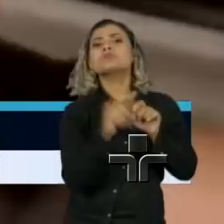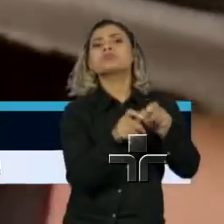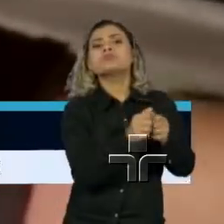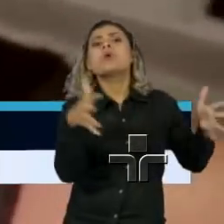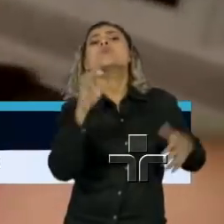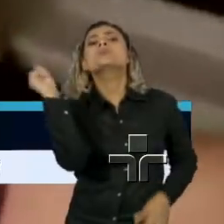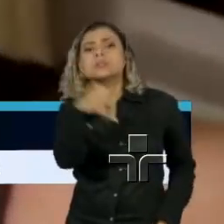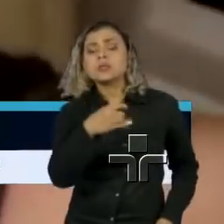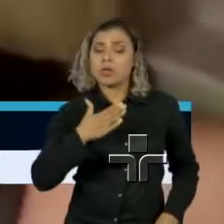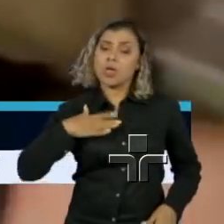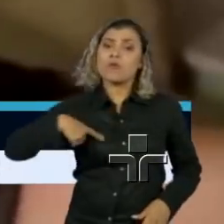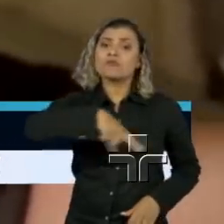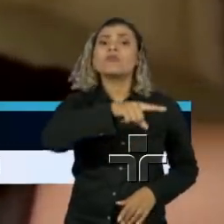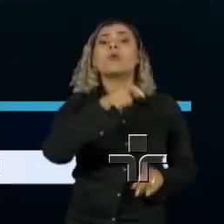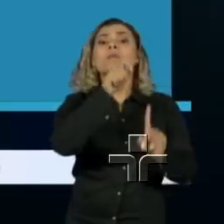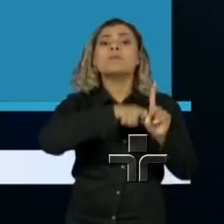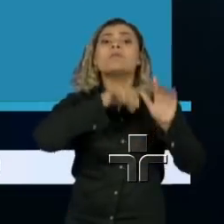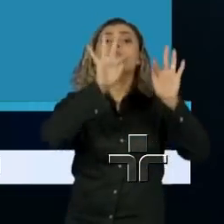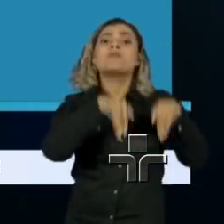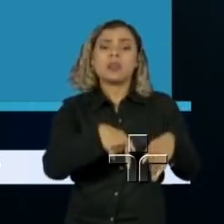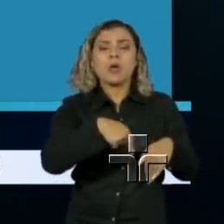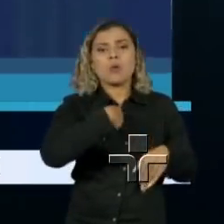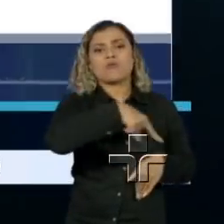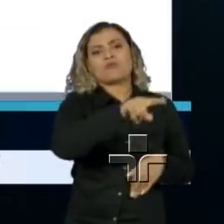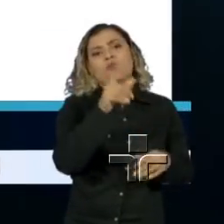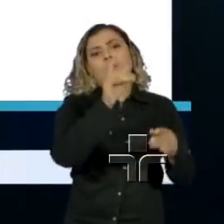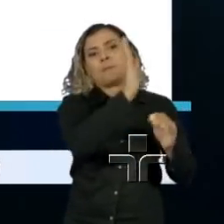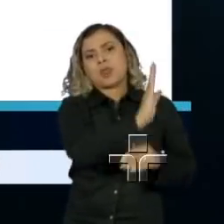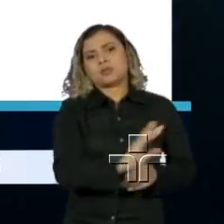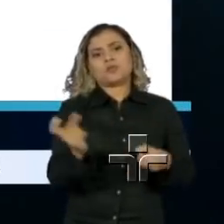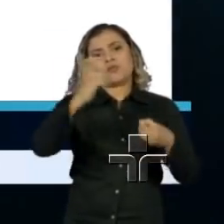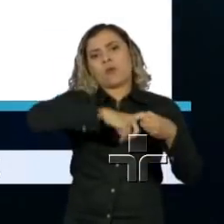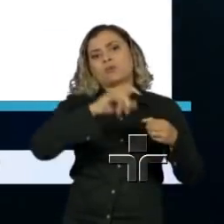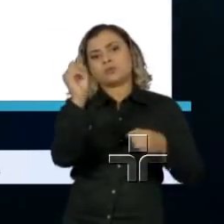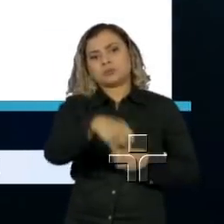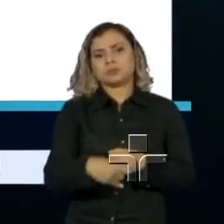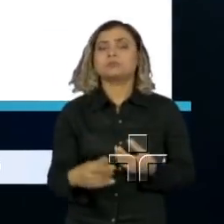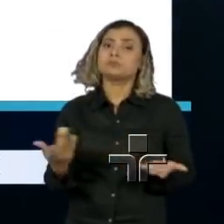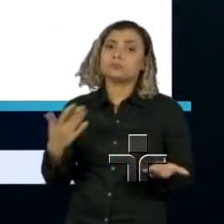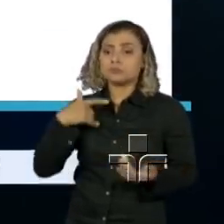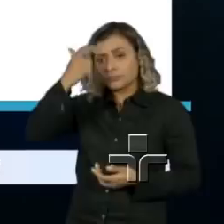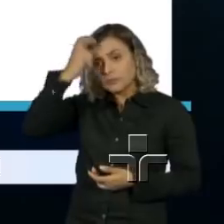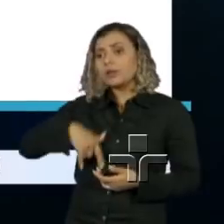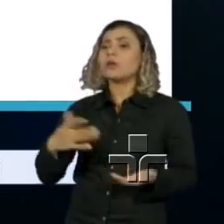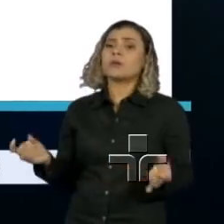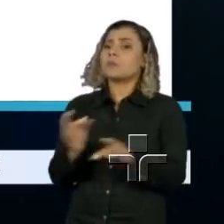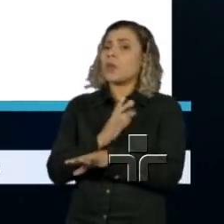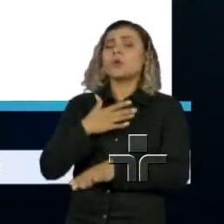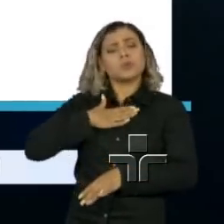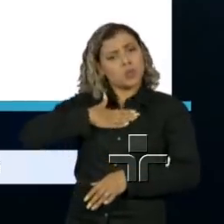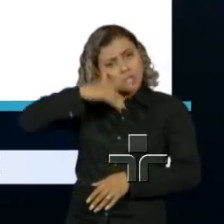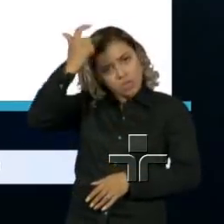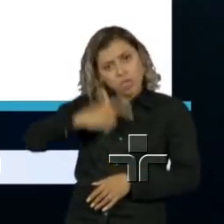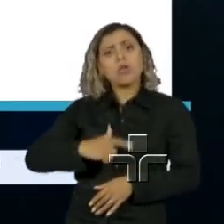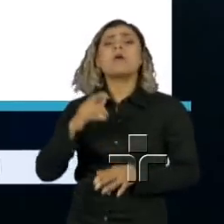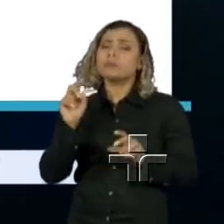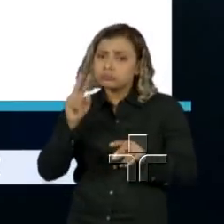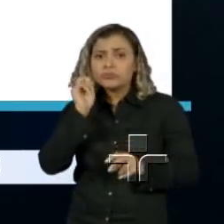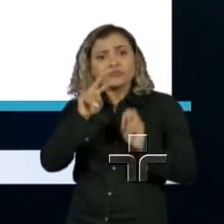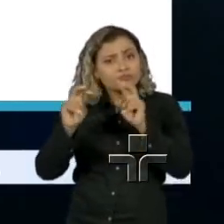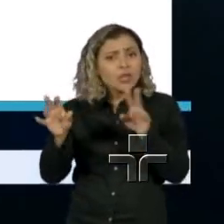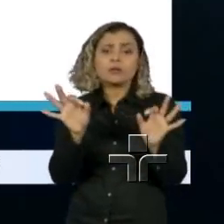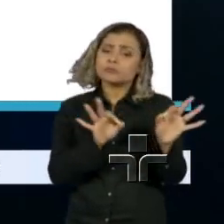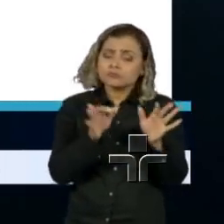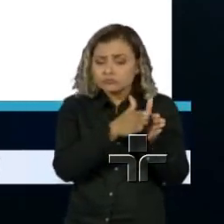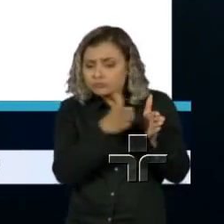que pretende se entregar no final do mês. Estou pronto para abraçar as consequências do homem que eu sou. Eu estou lendo o ambiente, eu estou lendo a situação